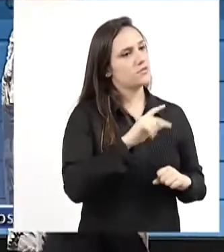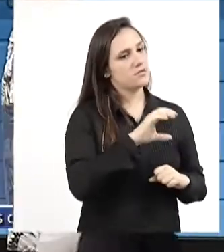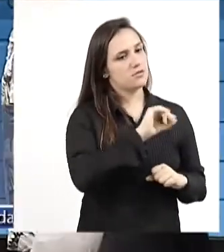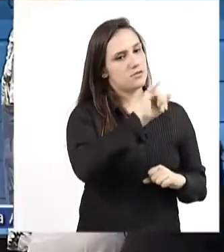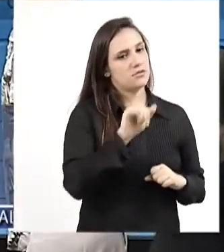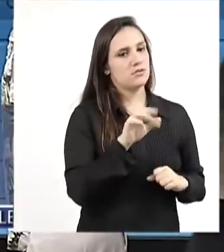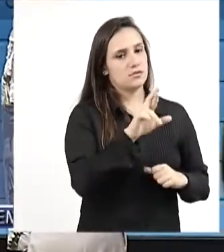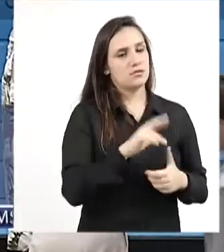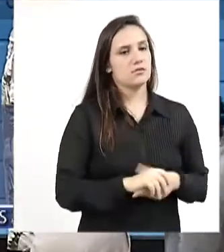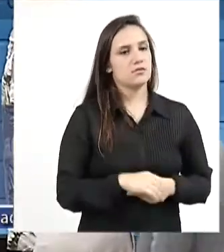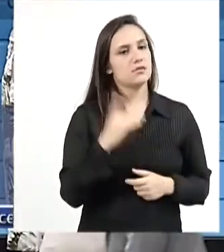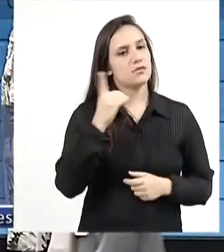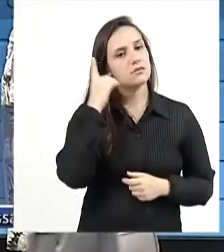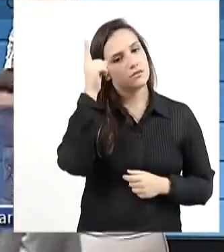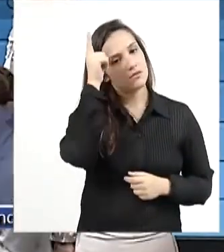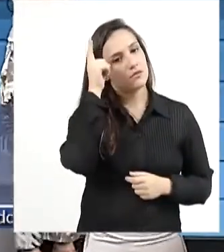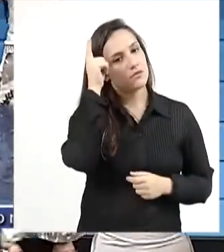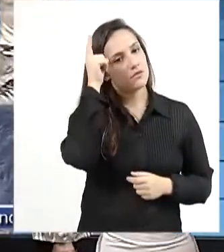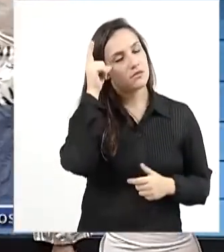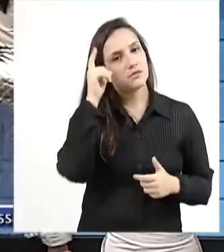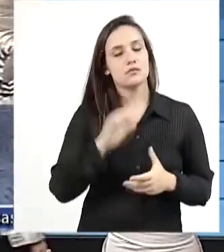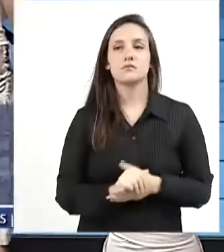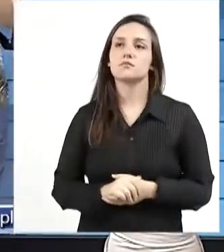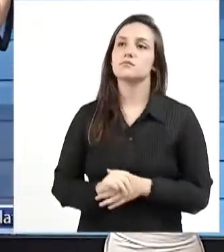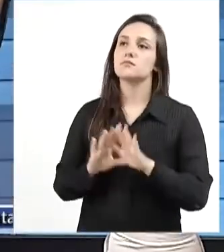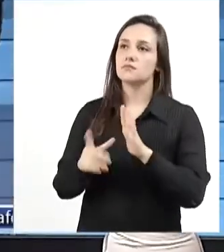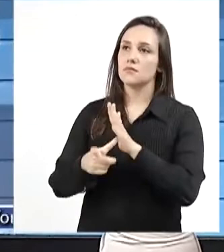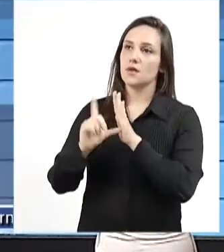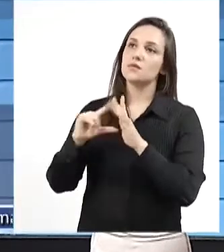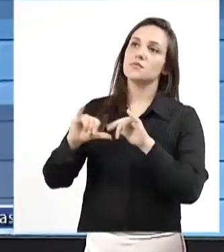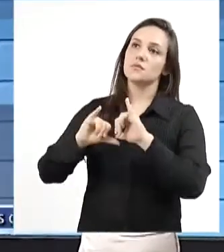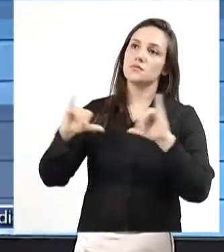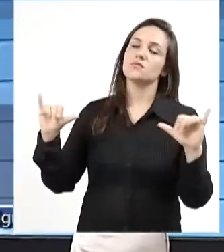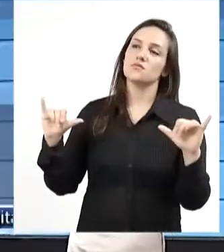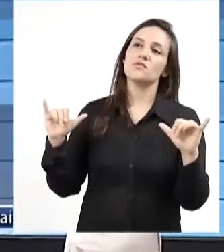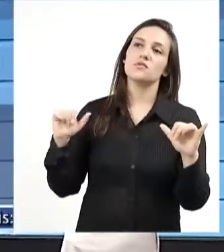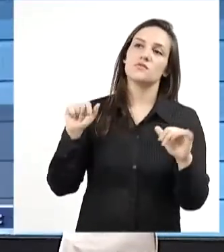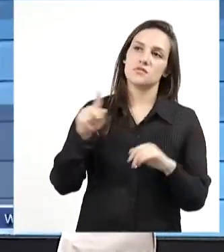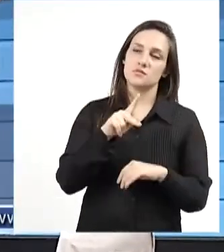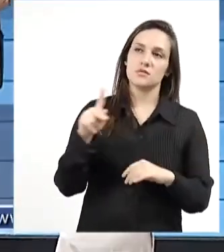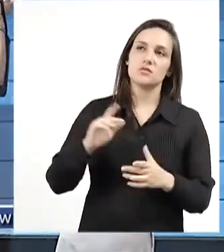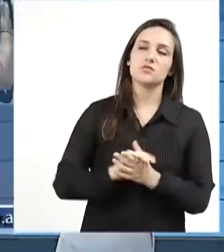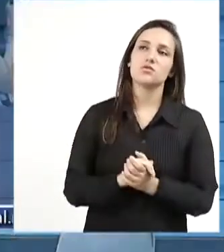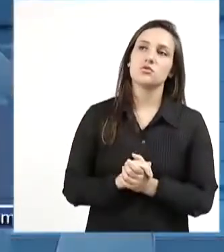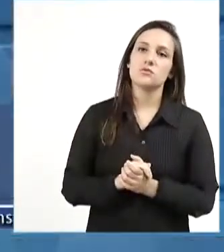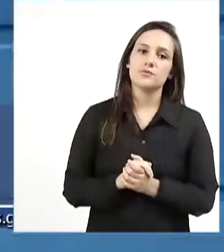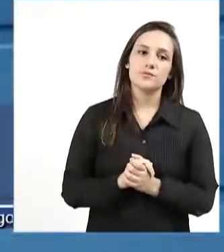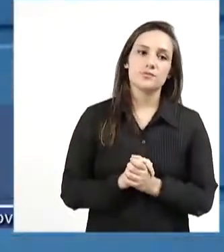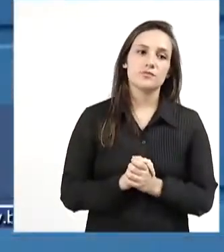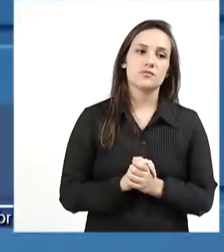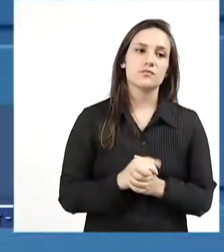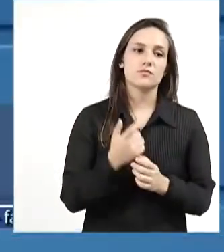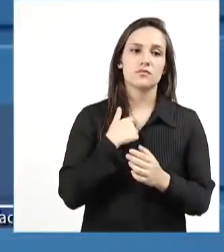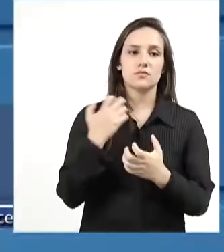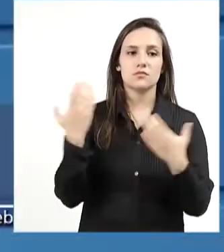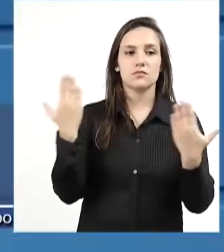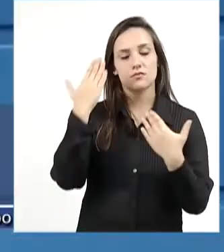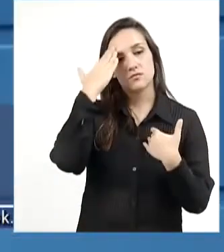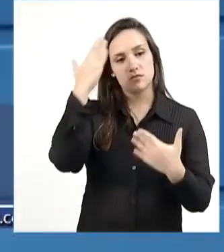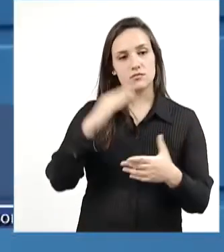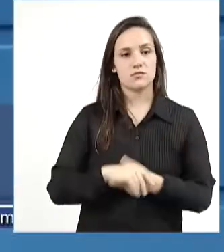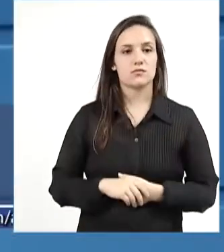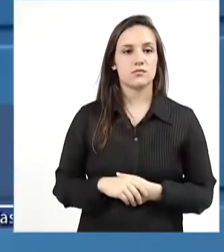CCJ, deputado Lídio Lopes. Senhor presidente, antes de Vossa Excelência entrar na ordem do dia, eu só gostaria aqui de agradecer